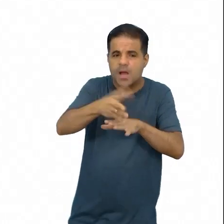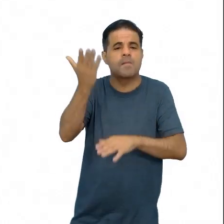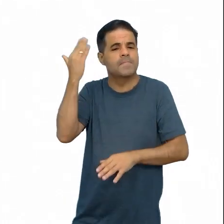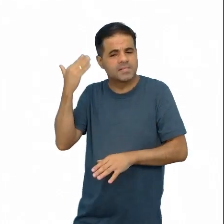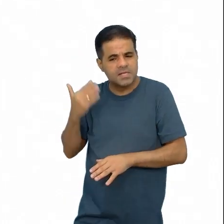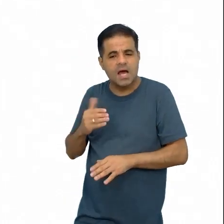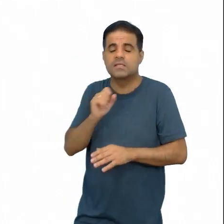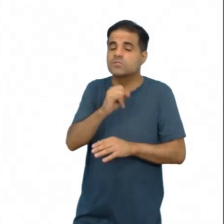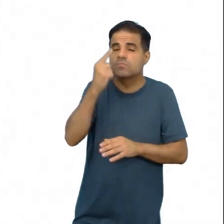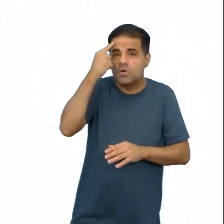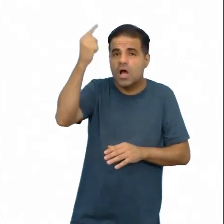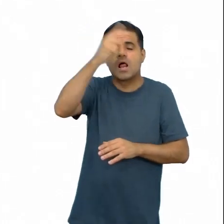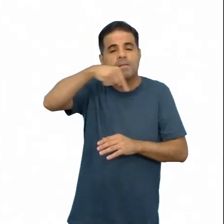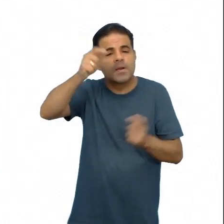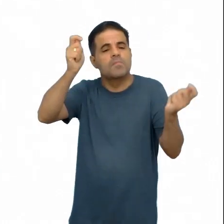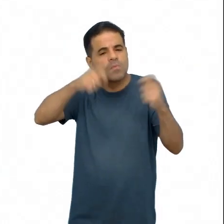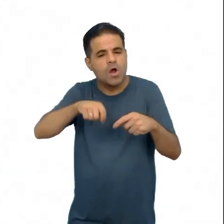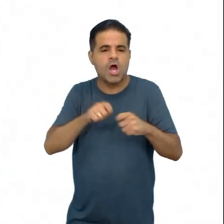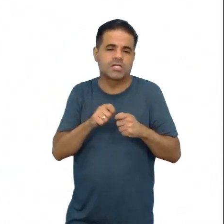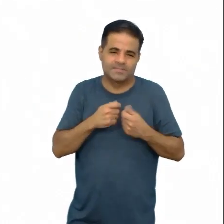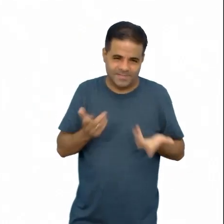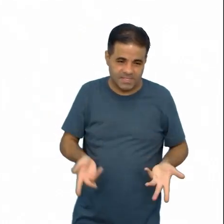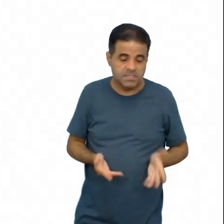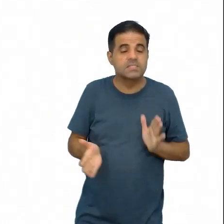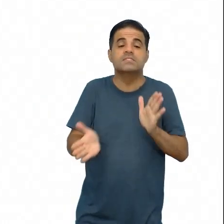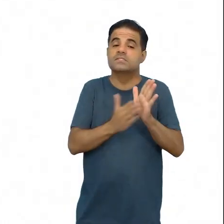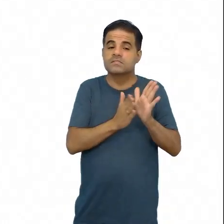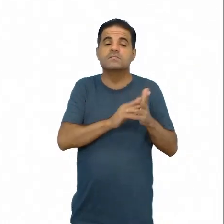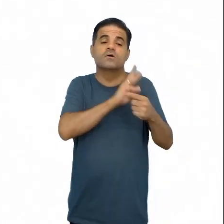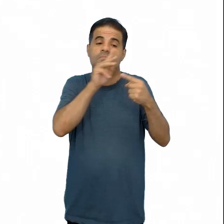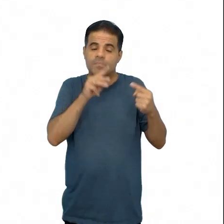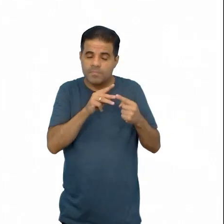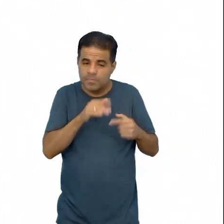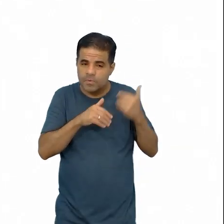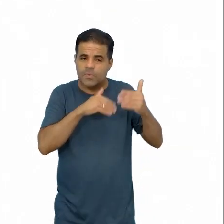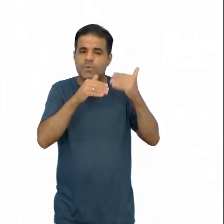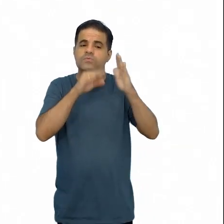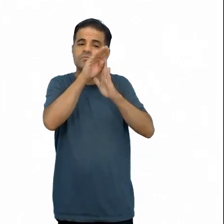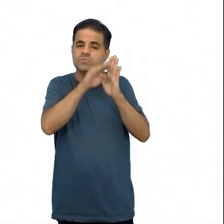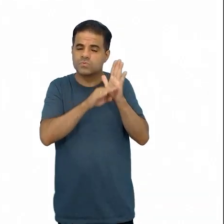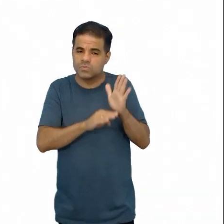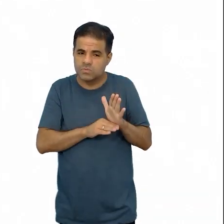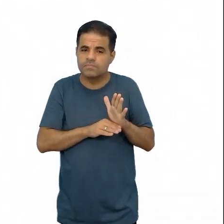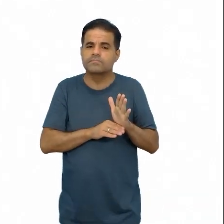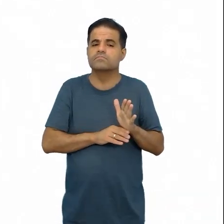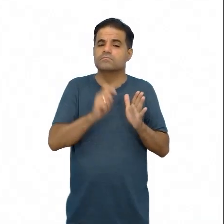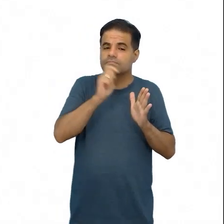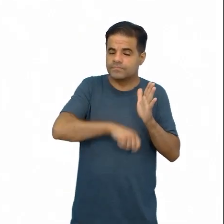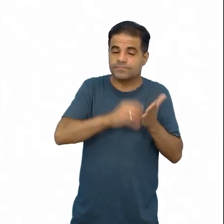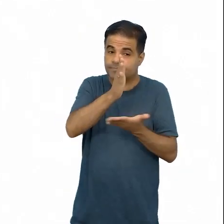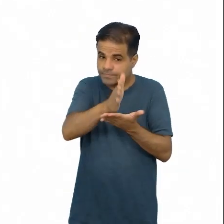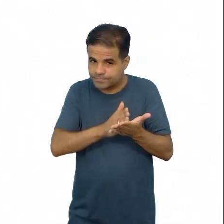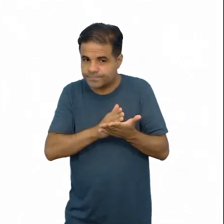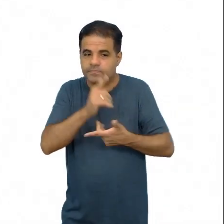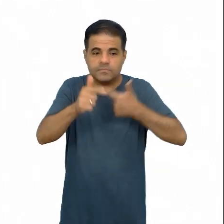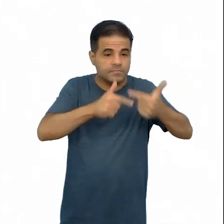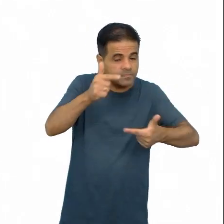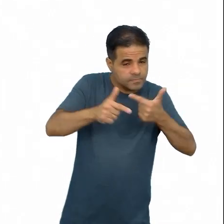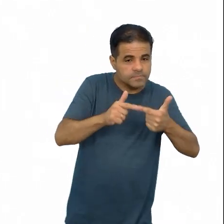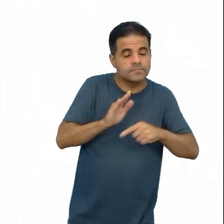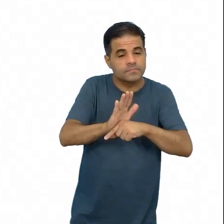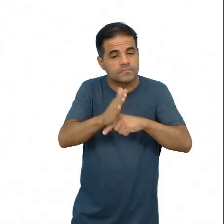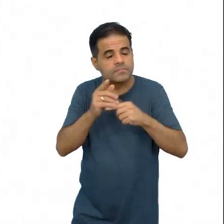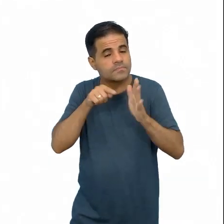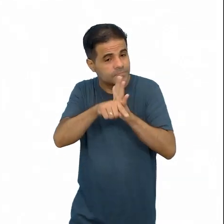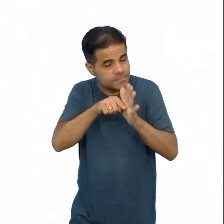mas depois só para a gente lembrar que pode ser feita. Estabelecer metas, desenvolver esse cronograma, fazer a divisão do trabalho, para nós poder trabalhar com a